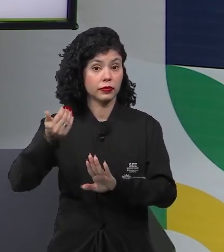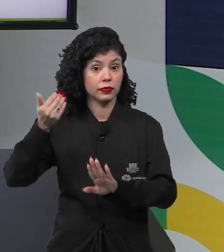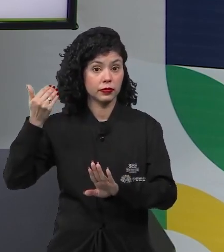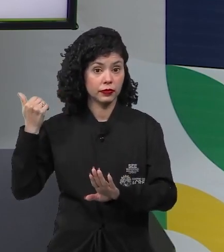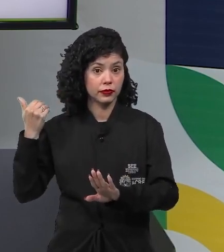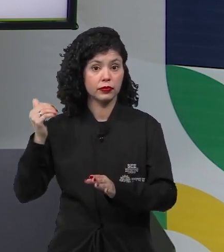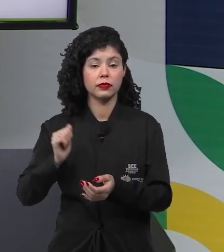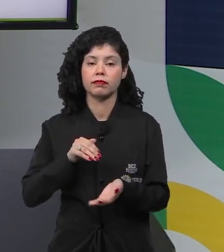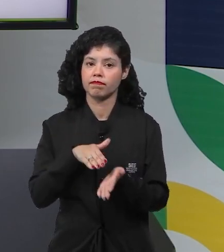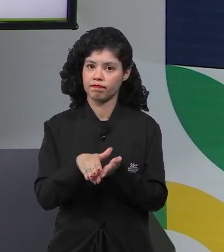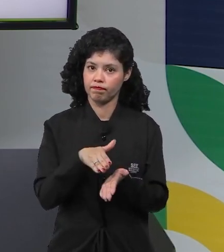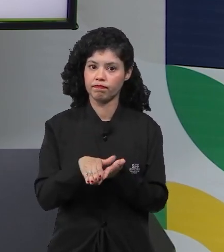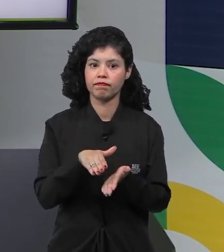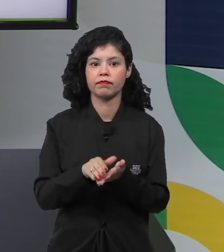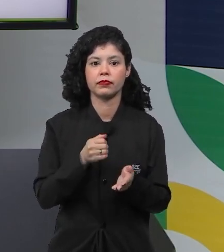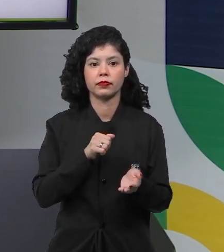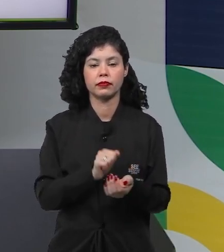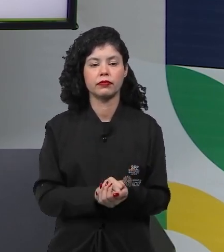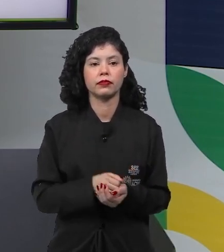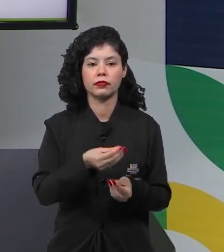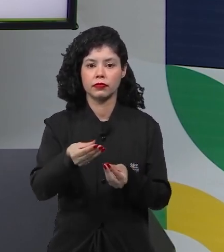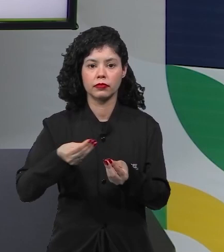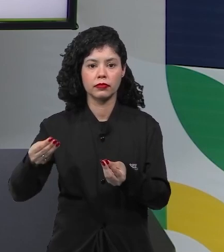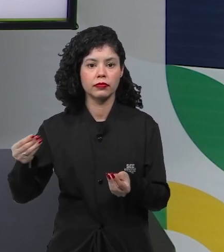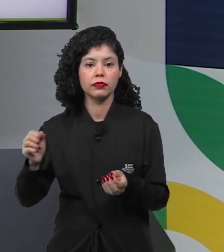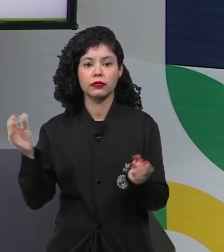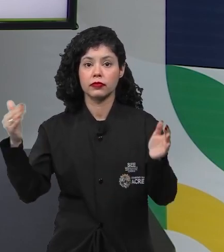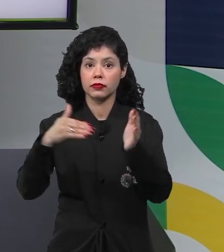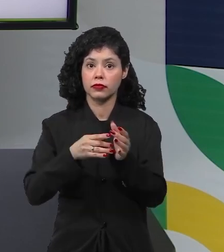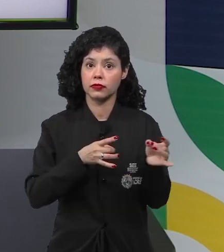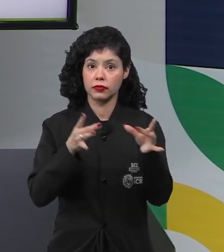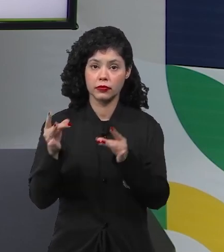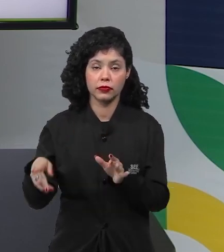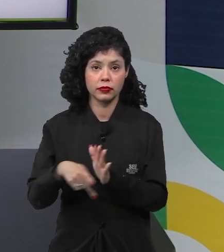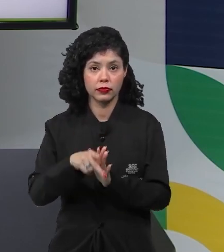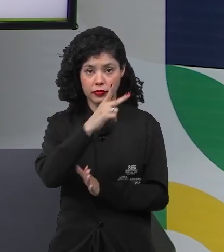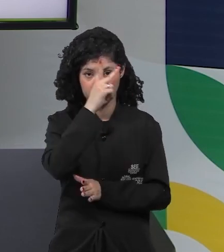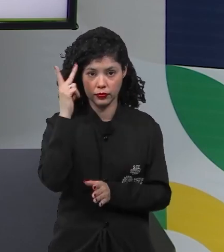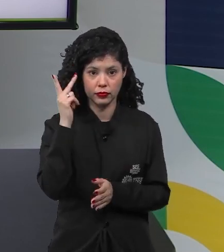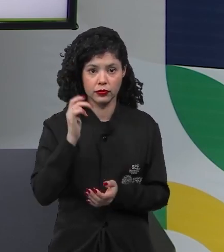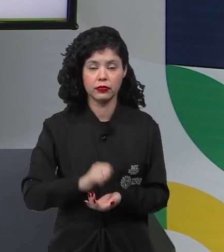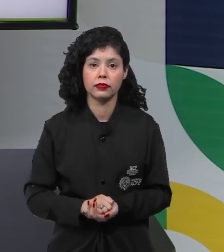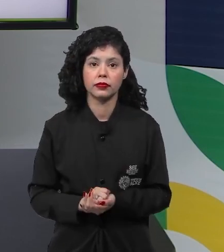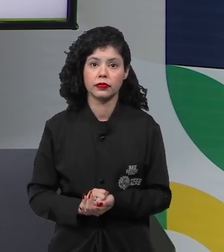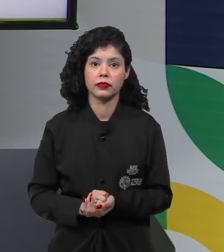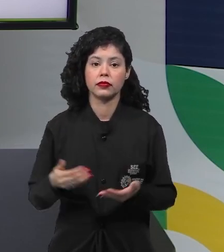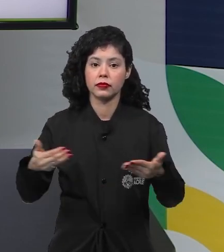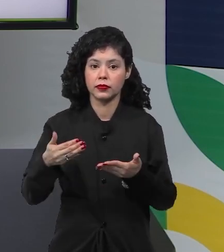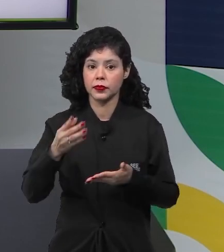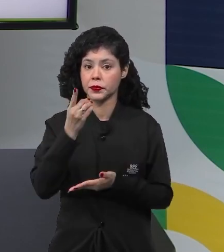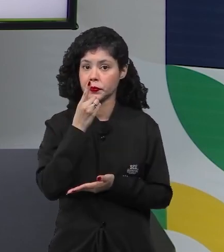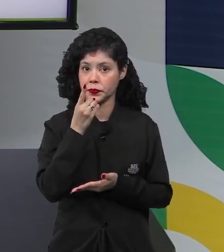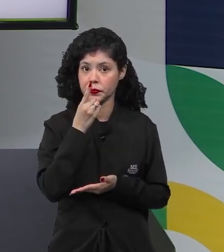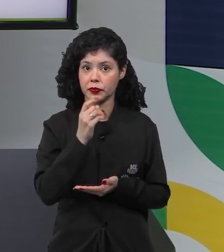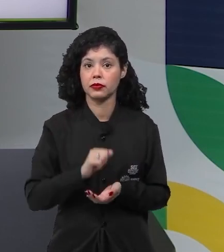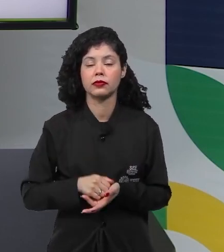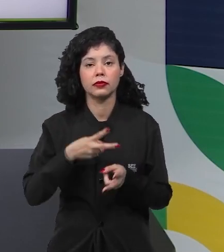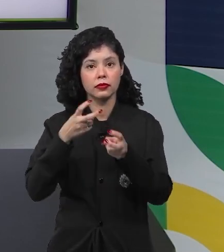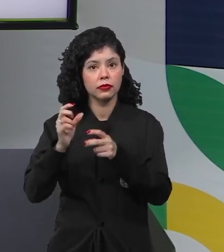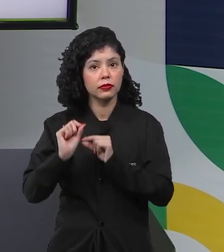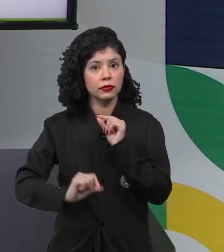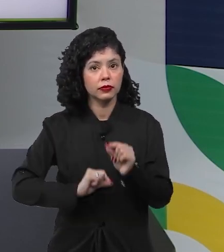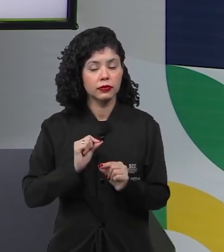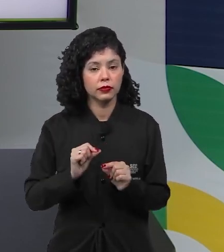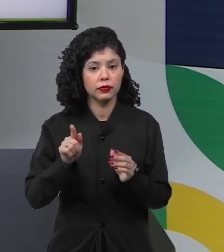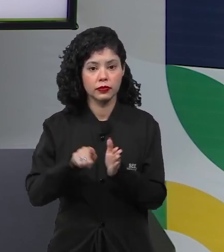eram impressos e distribuídos ou até vendidos para as pessoas. Hoje em dia você pode observar que o